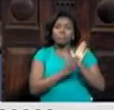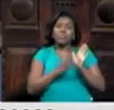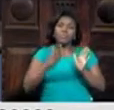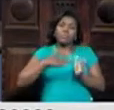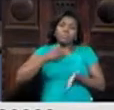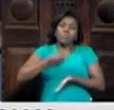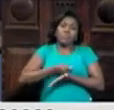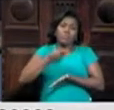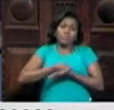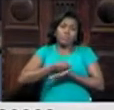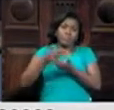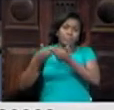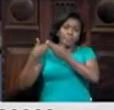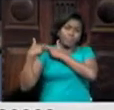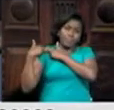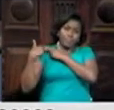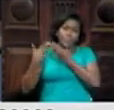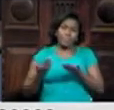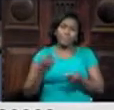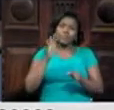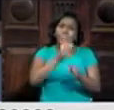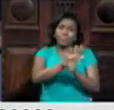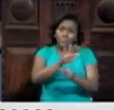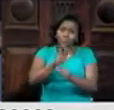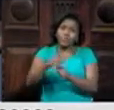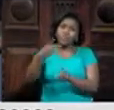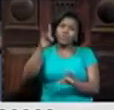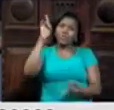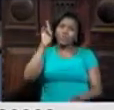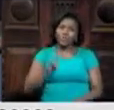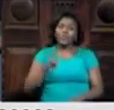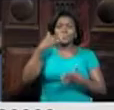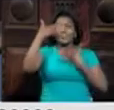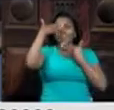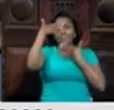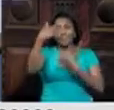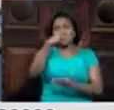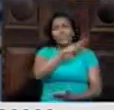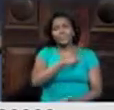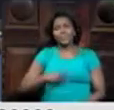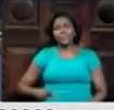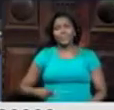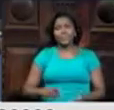também assim fazê-lo, para preservar aquilo que é um direito de vocês. Obrigado, senhor presidente.